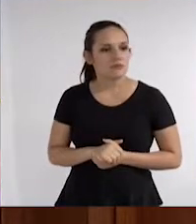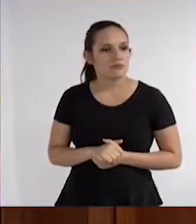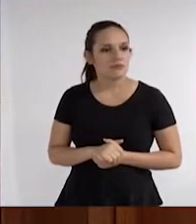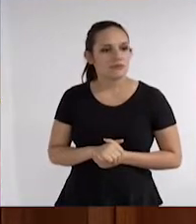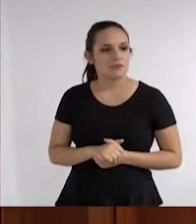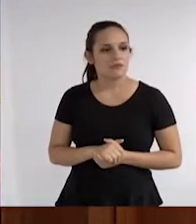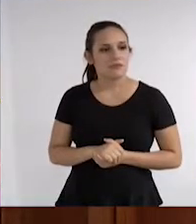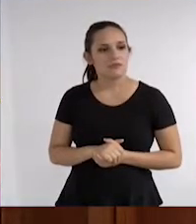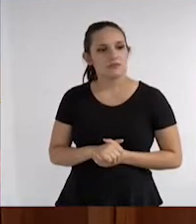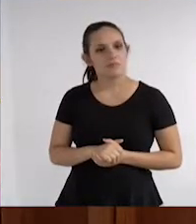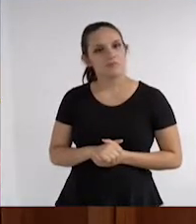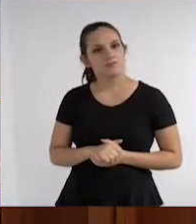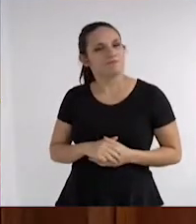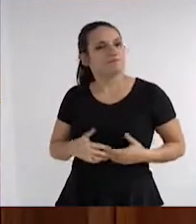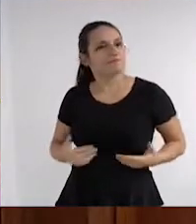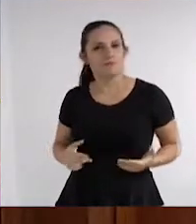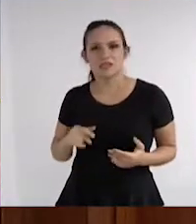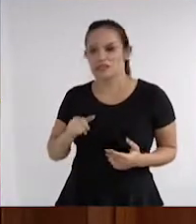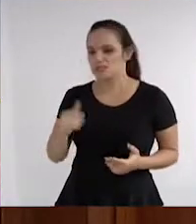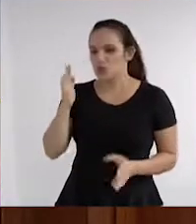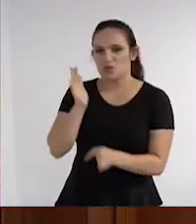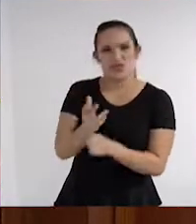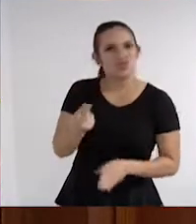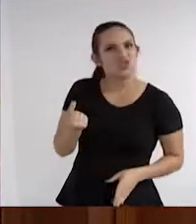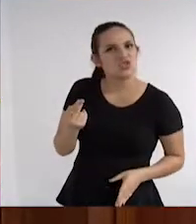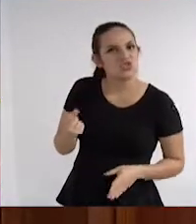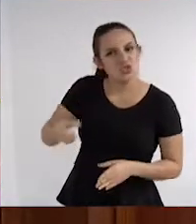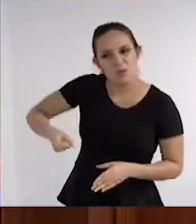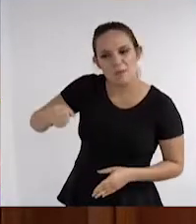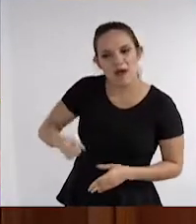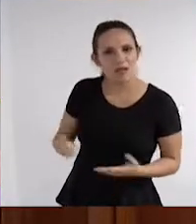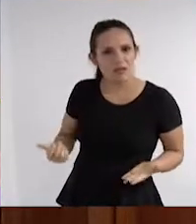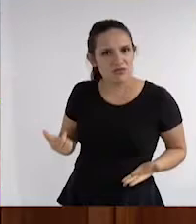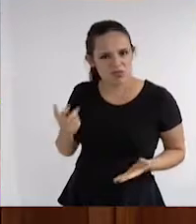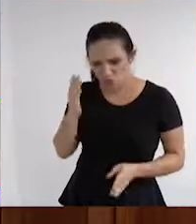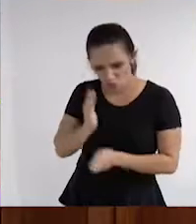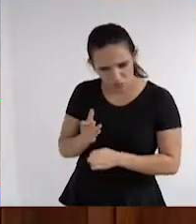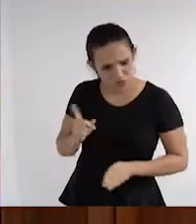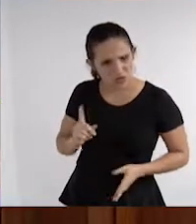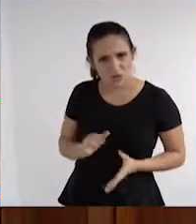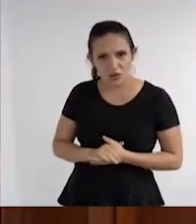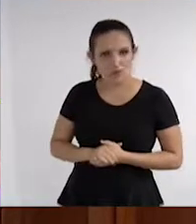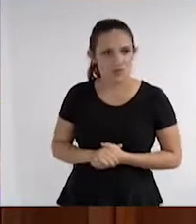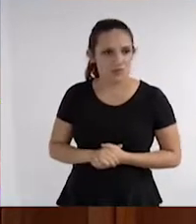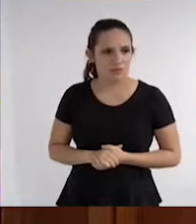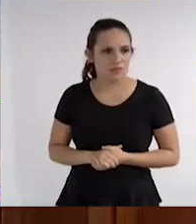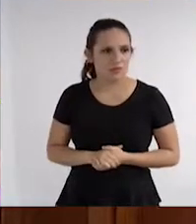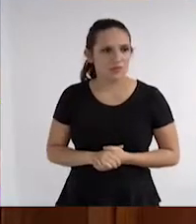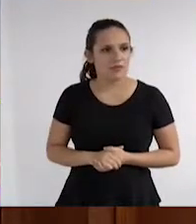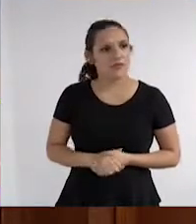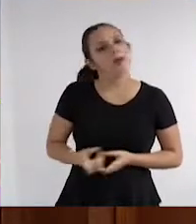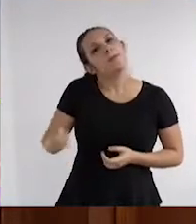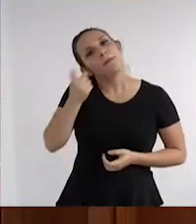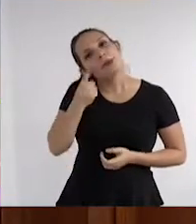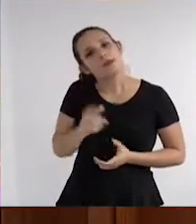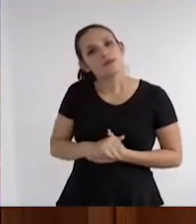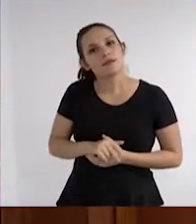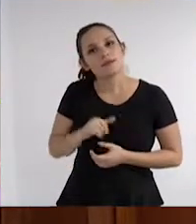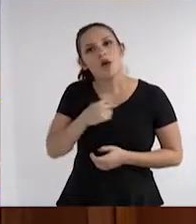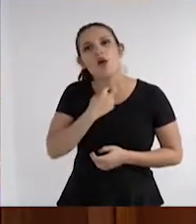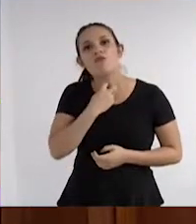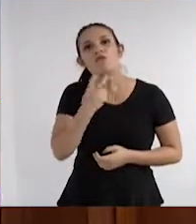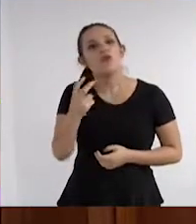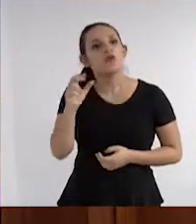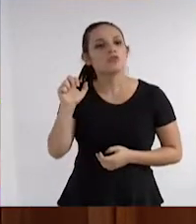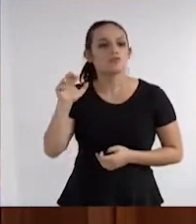Lula que achasse um monte de coisa, dinheiro, como acharam em um monte de lugar. Ah, se fosse o áudio dizendo que ia matar, se fosse a voz do presidente